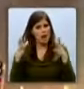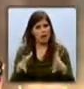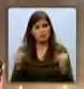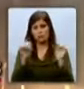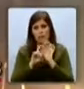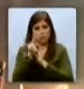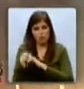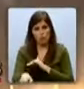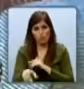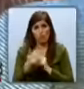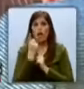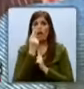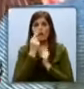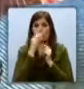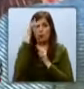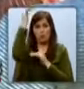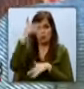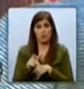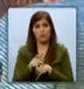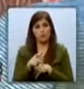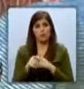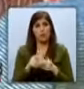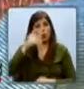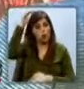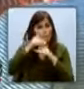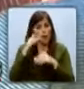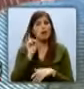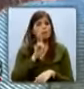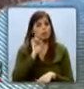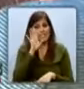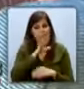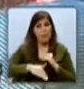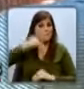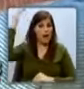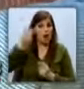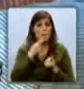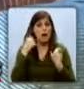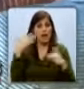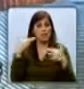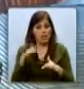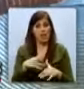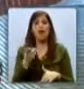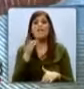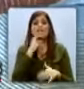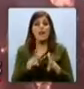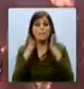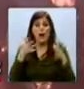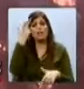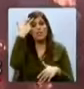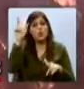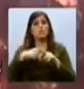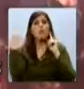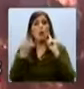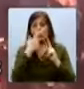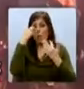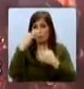no templo sem incensos e o tamanho importa quanto maior mais caro ou seja maior fé na sorte para o ano todo são